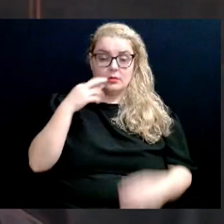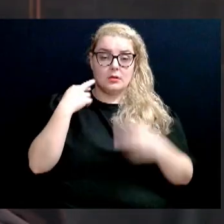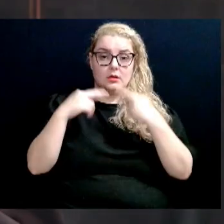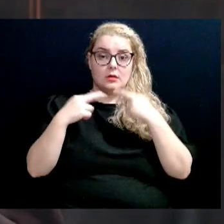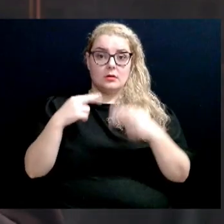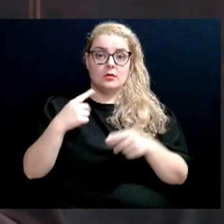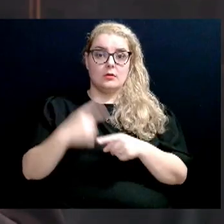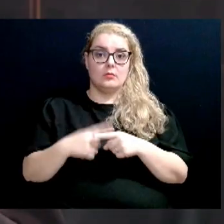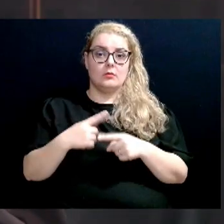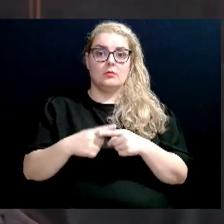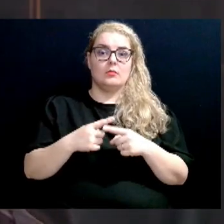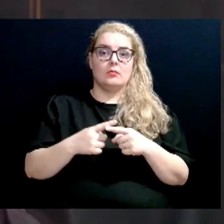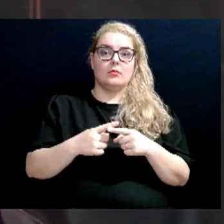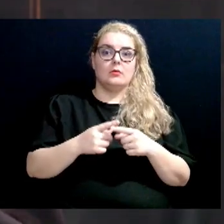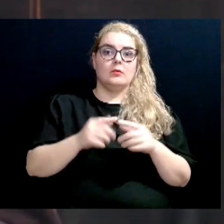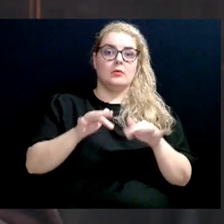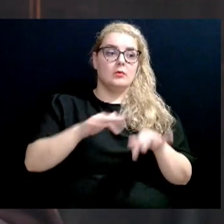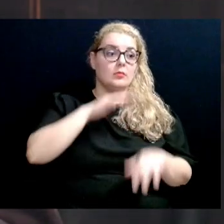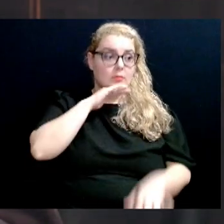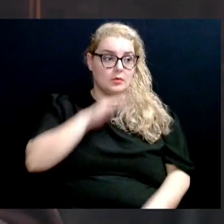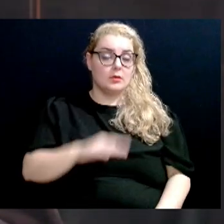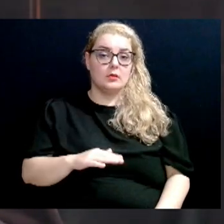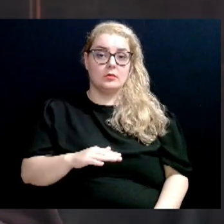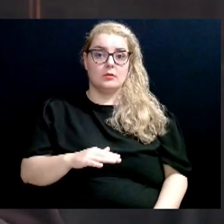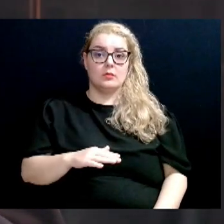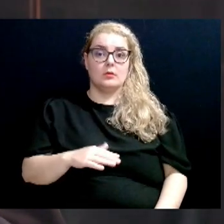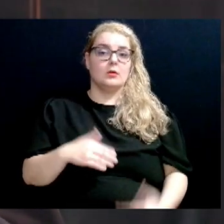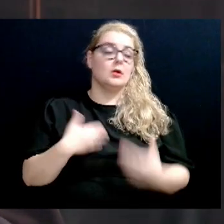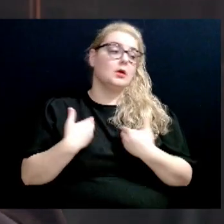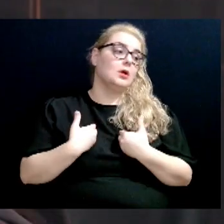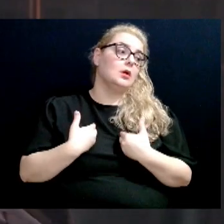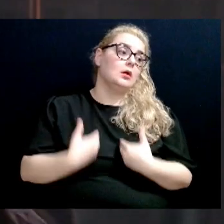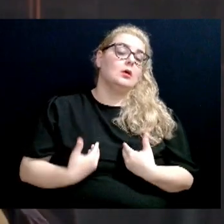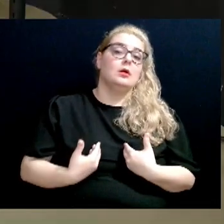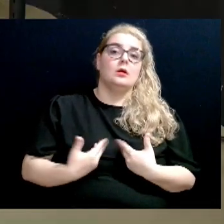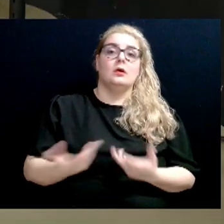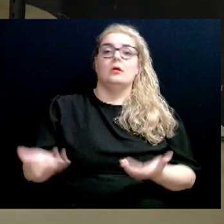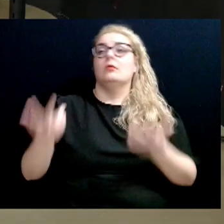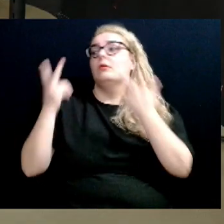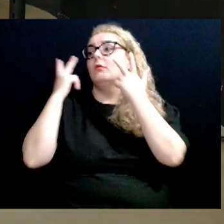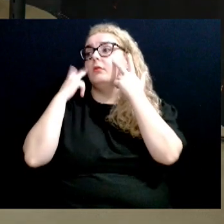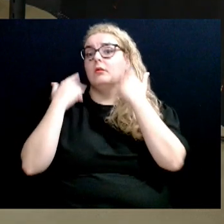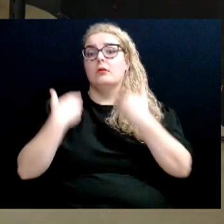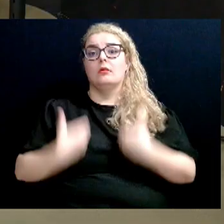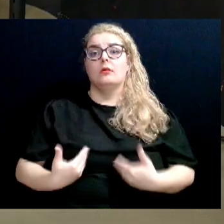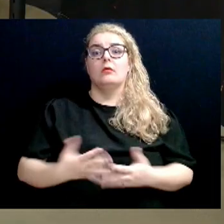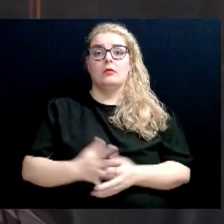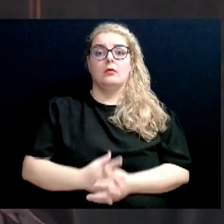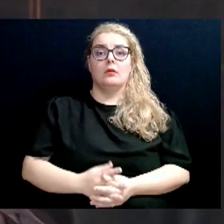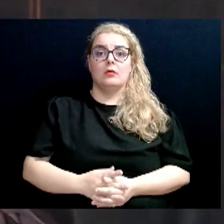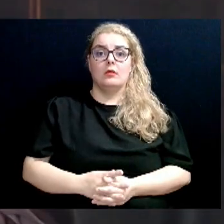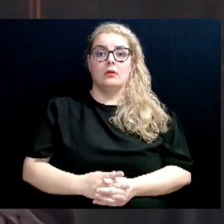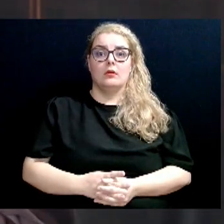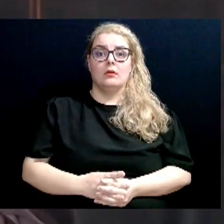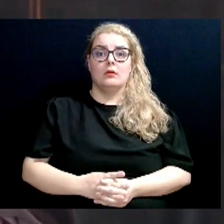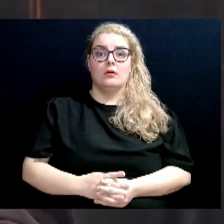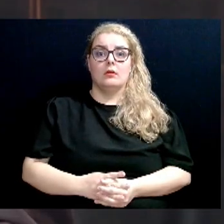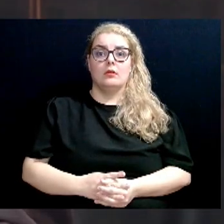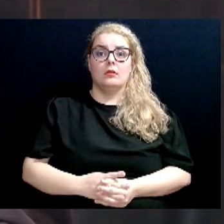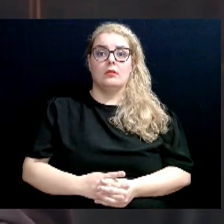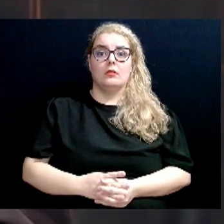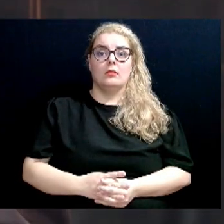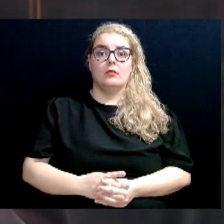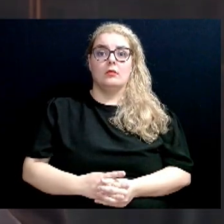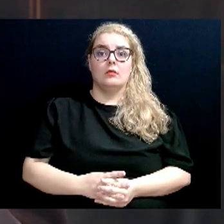da tarde ali, elas estão cansadas. Mas é natural sentir cansaço. E eu falo assim, se vende